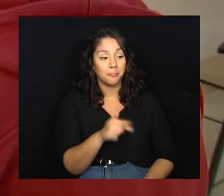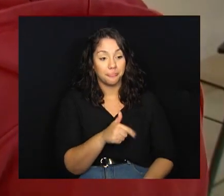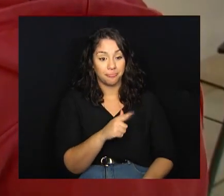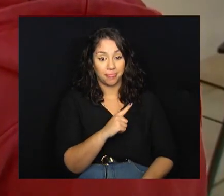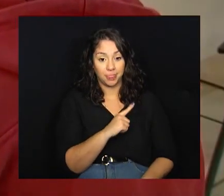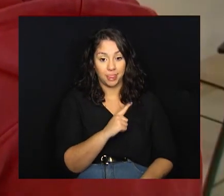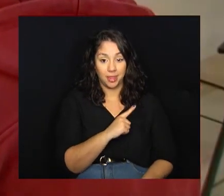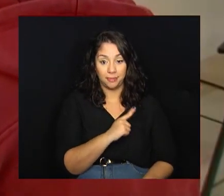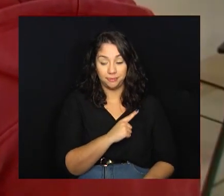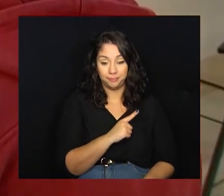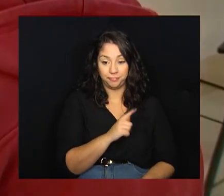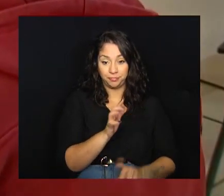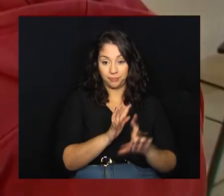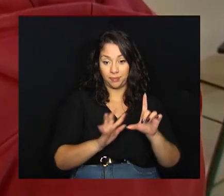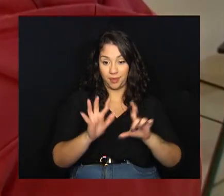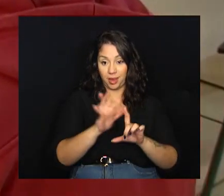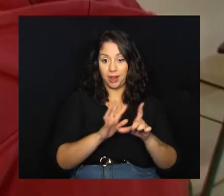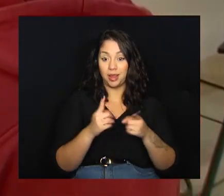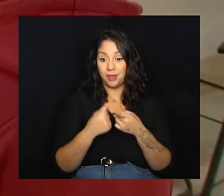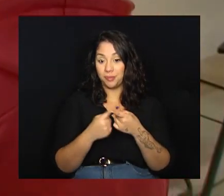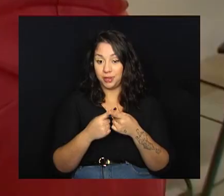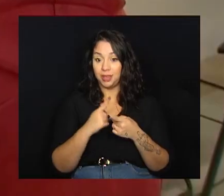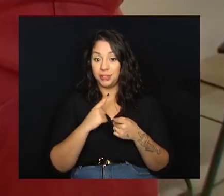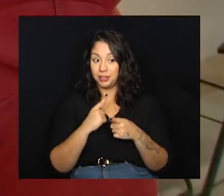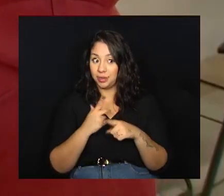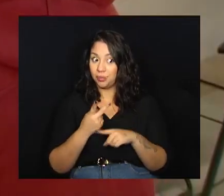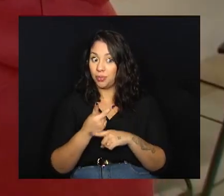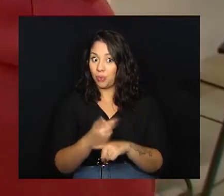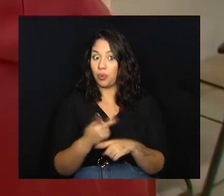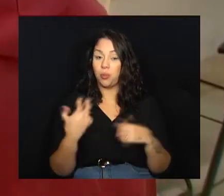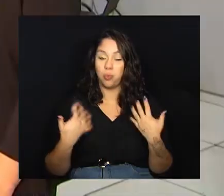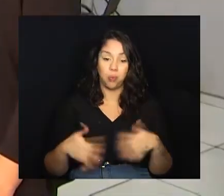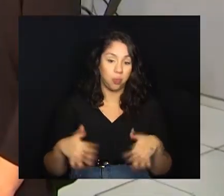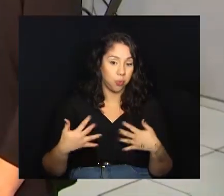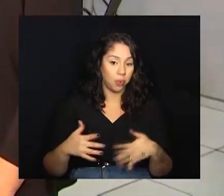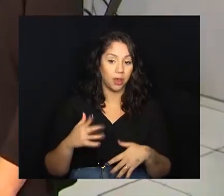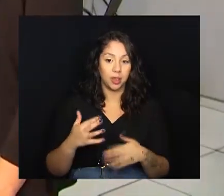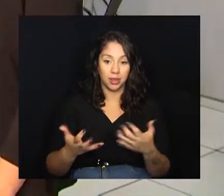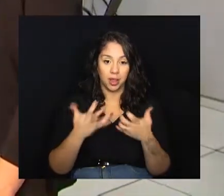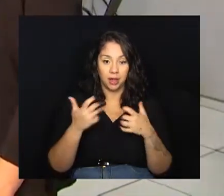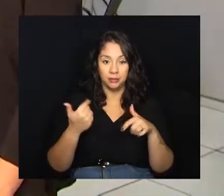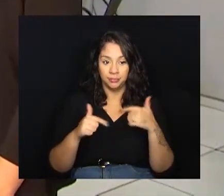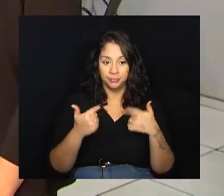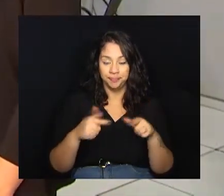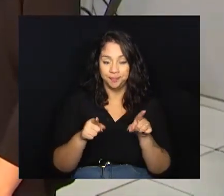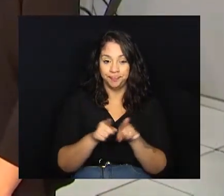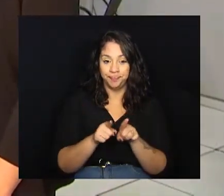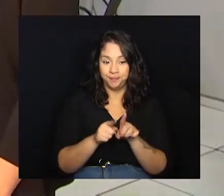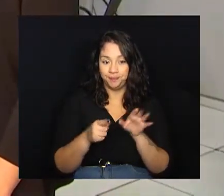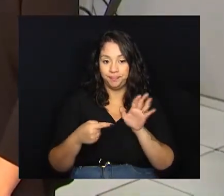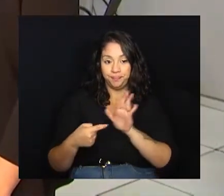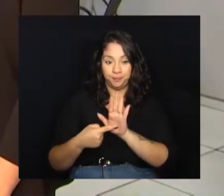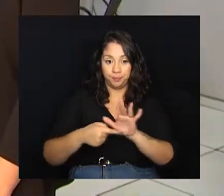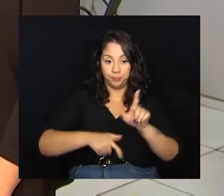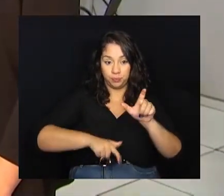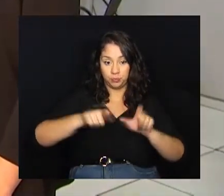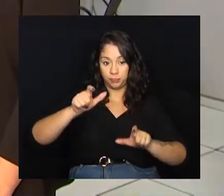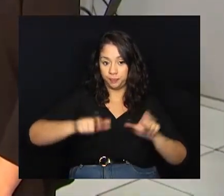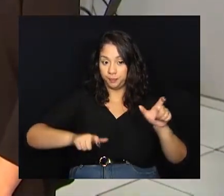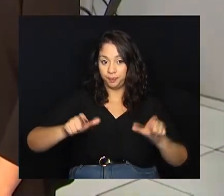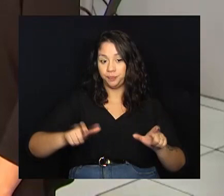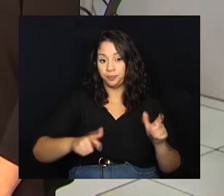porque Aumentou a procura aí não é por emprego que mostra também que as pessoas estão mais